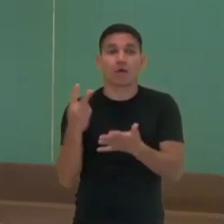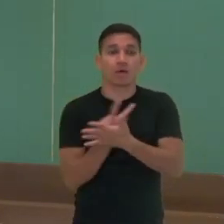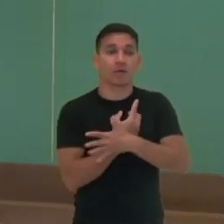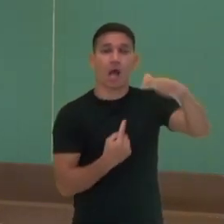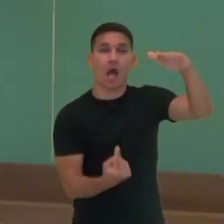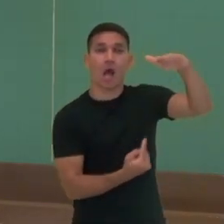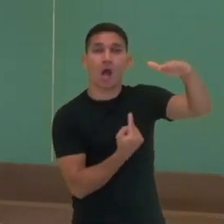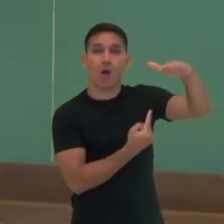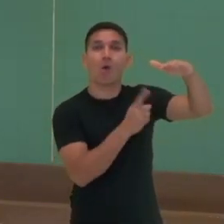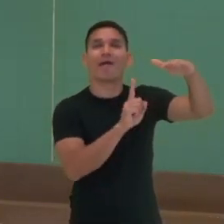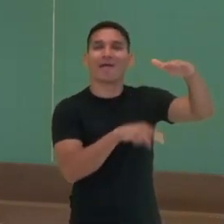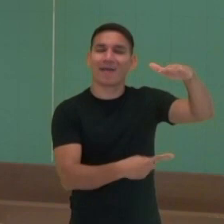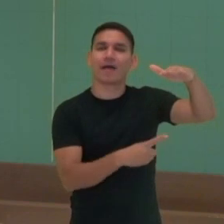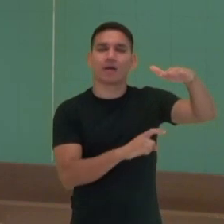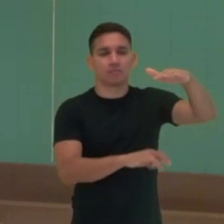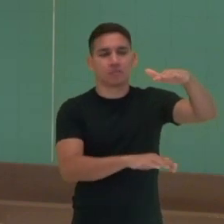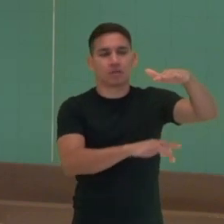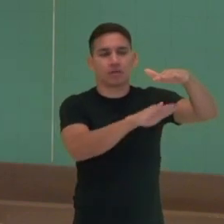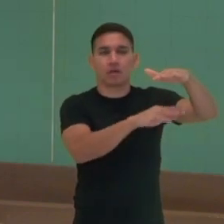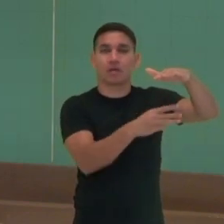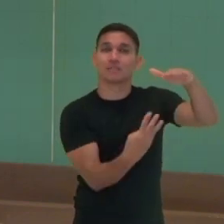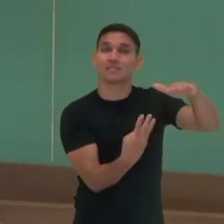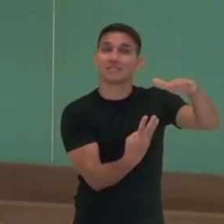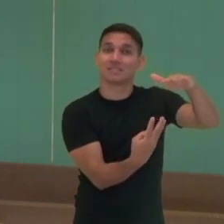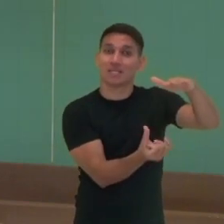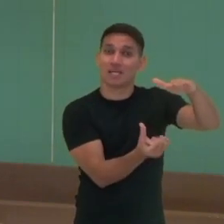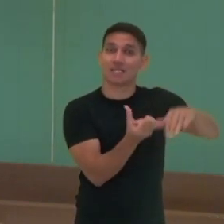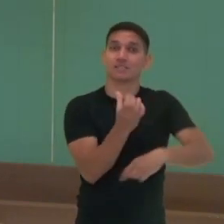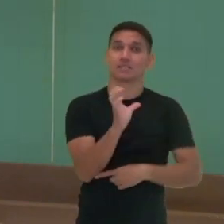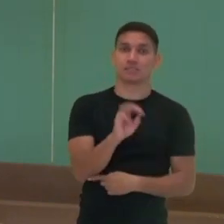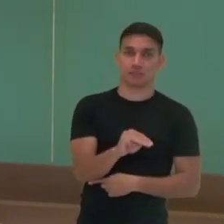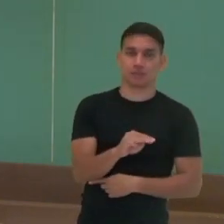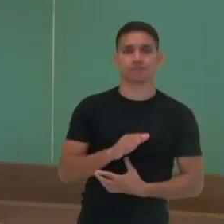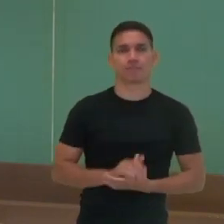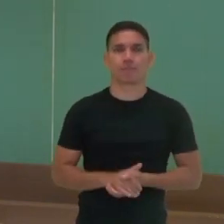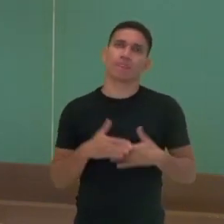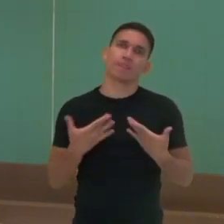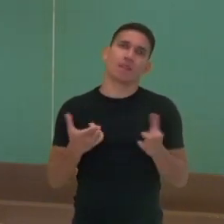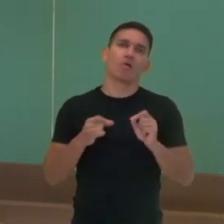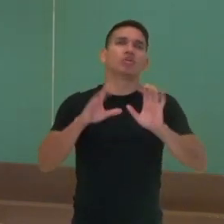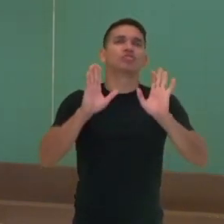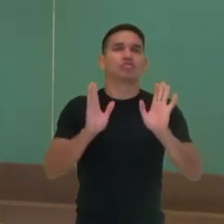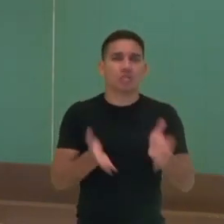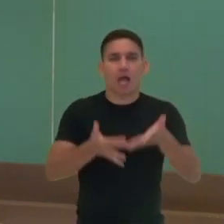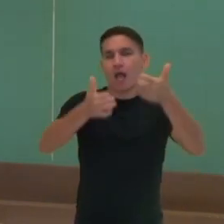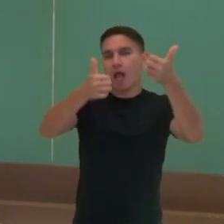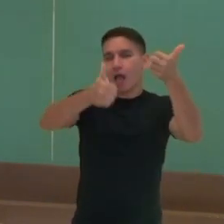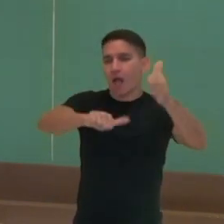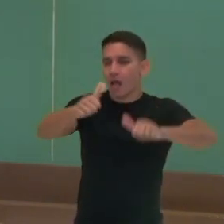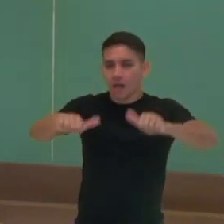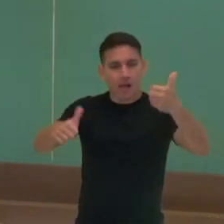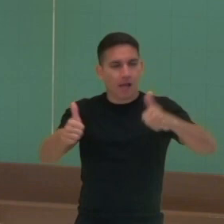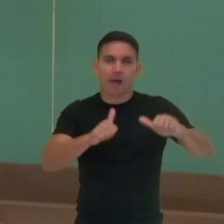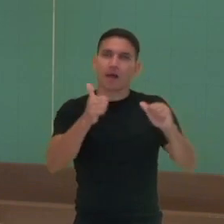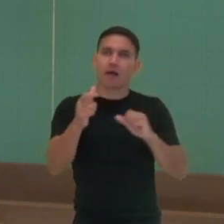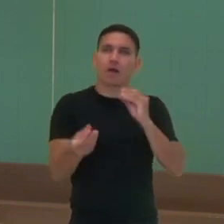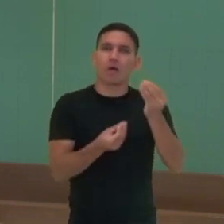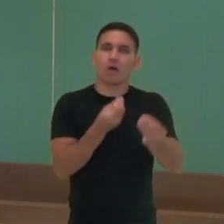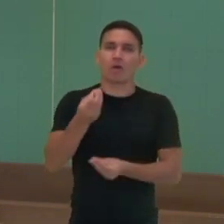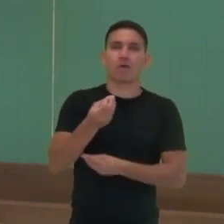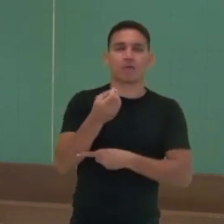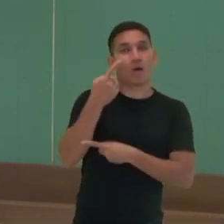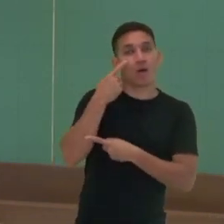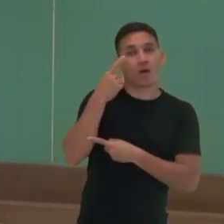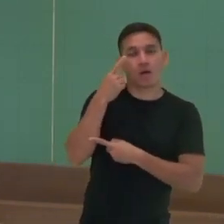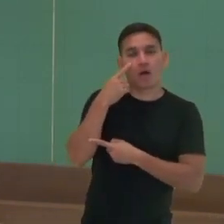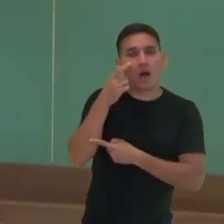ser 36 centímetros. Bom, agora que a gente analisou, nós vamos observar o